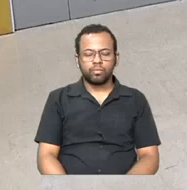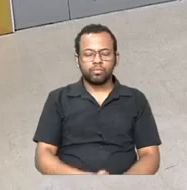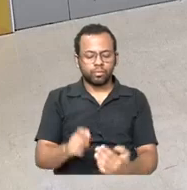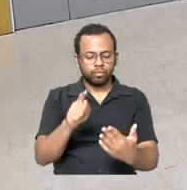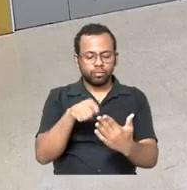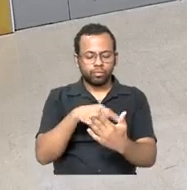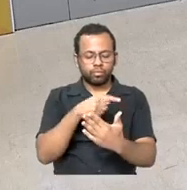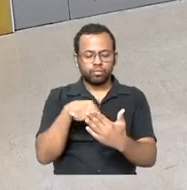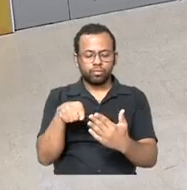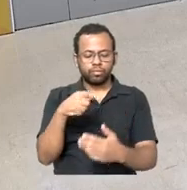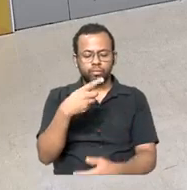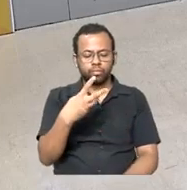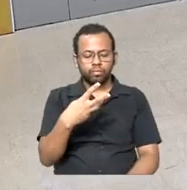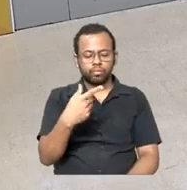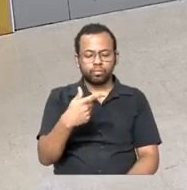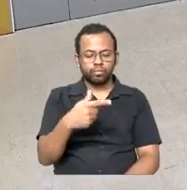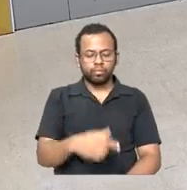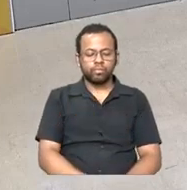32